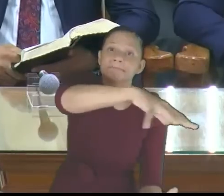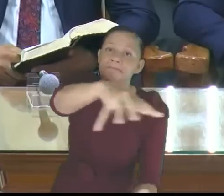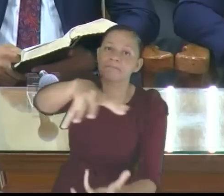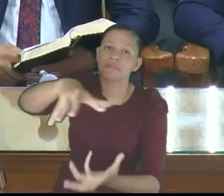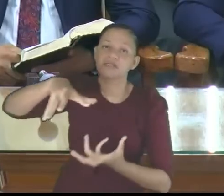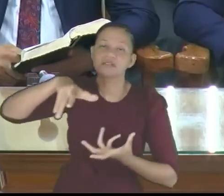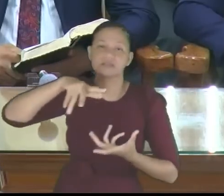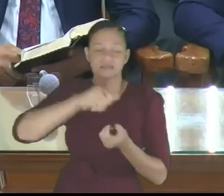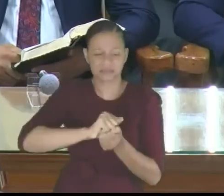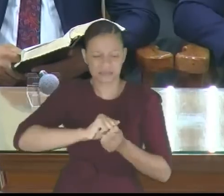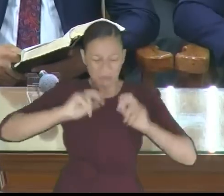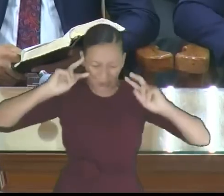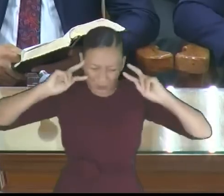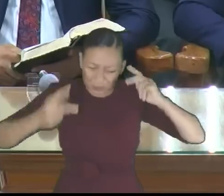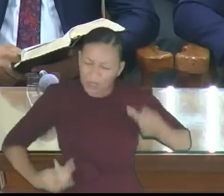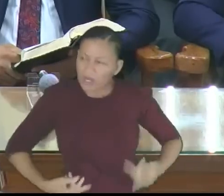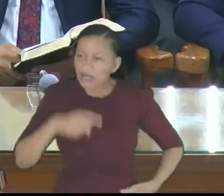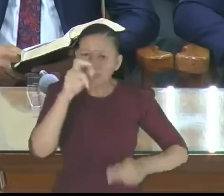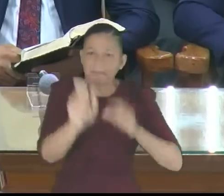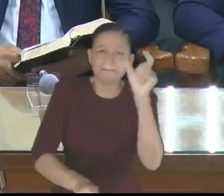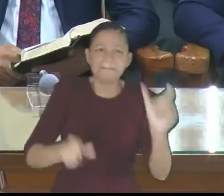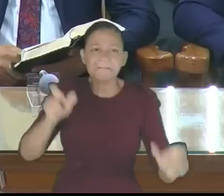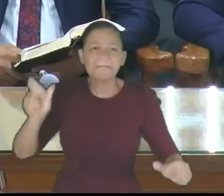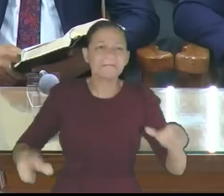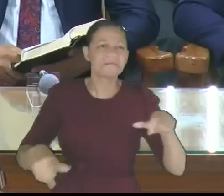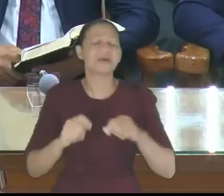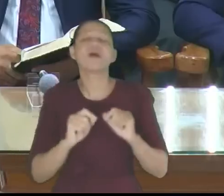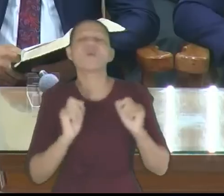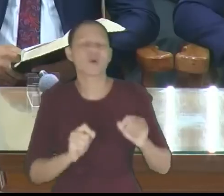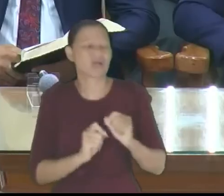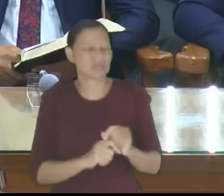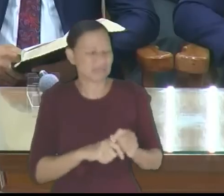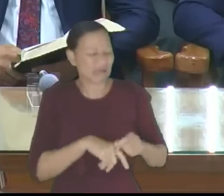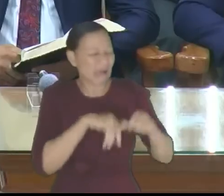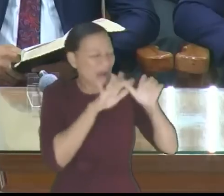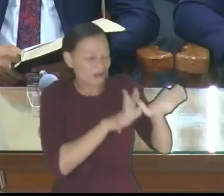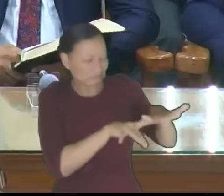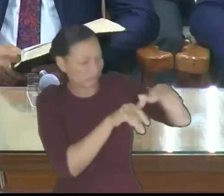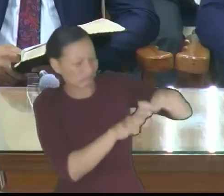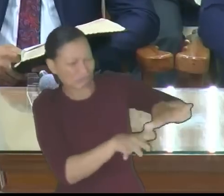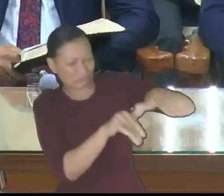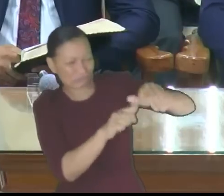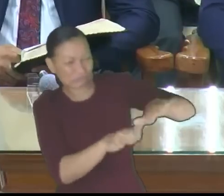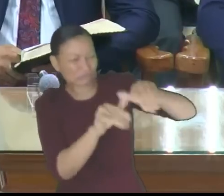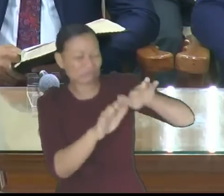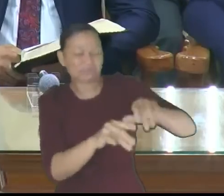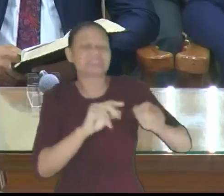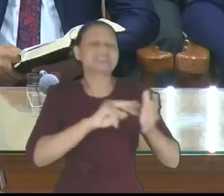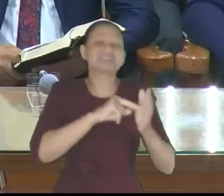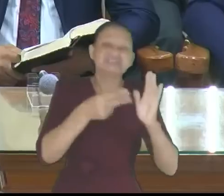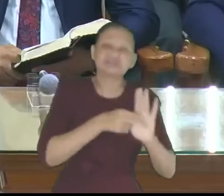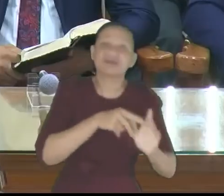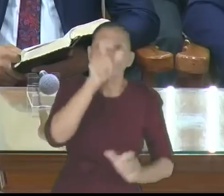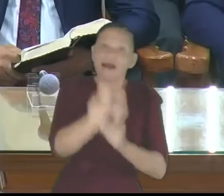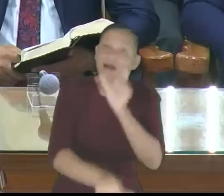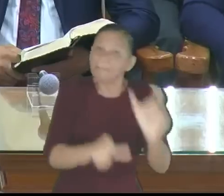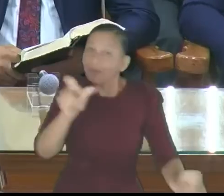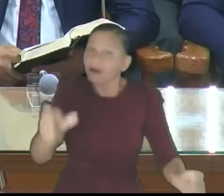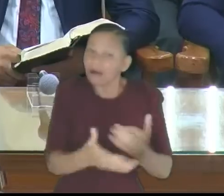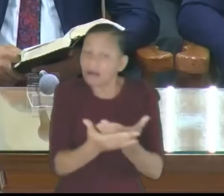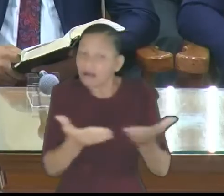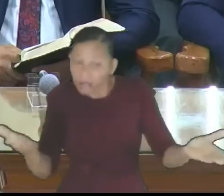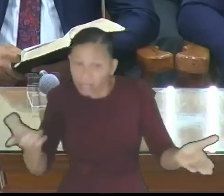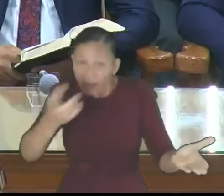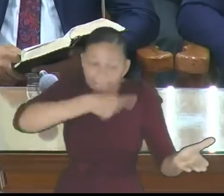é a humanidade, as árvores feias do bosque grotesco somos nós, e no meio dessas árvores